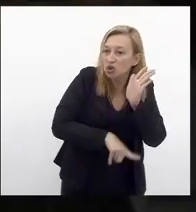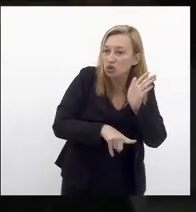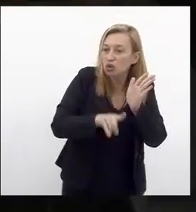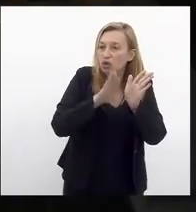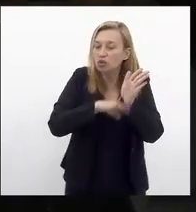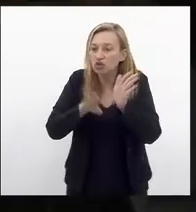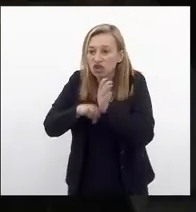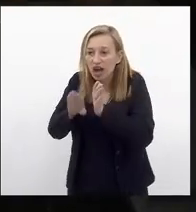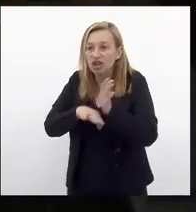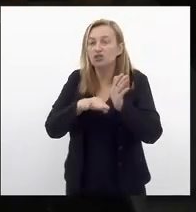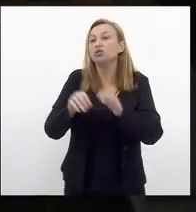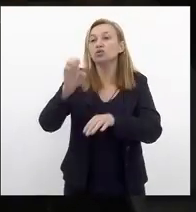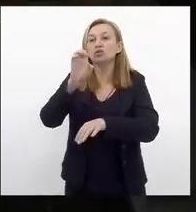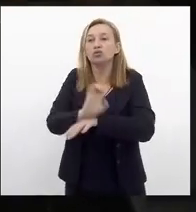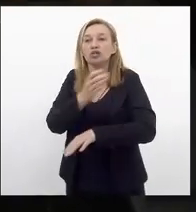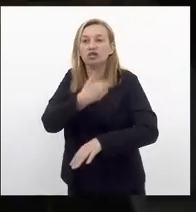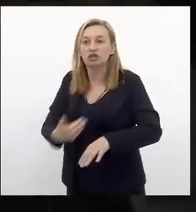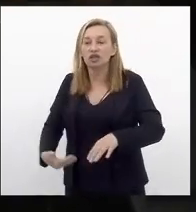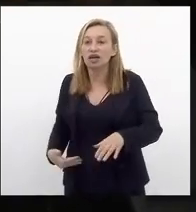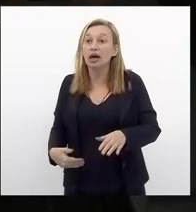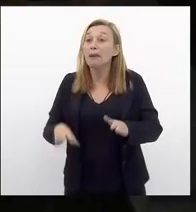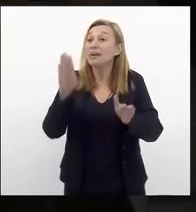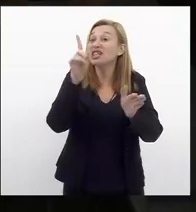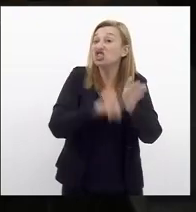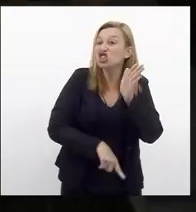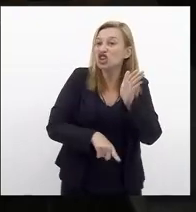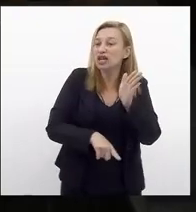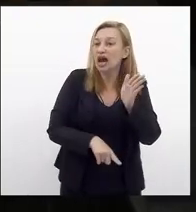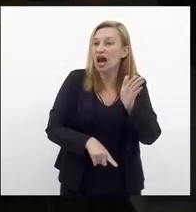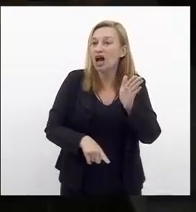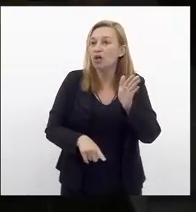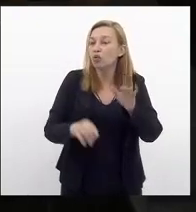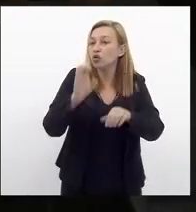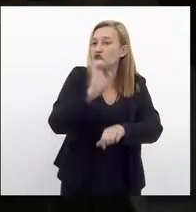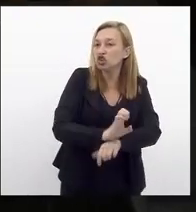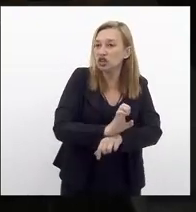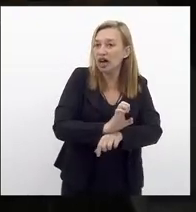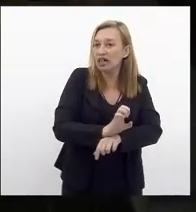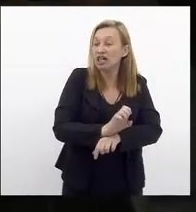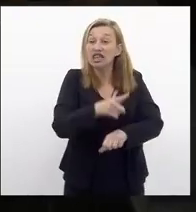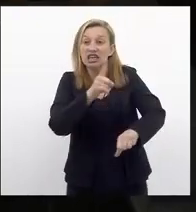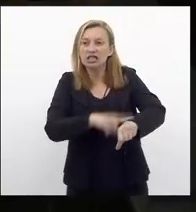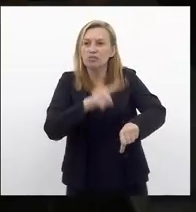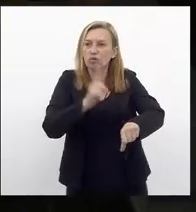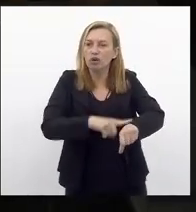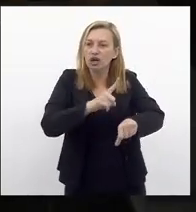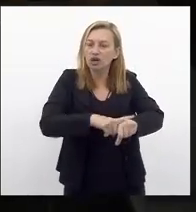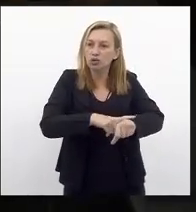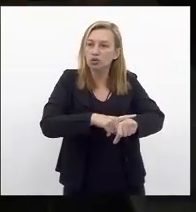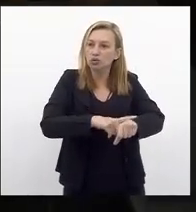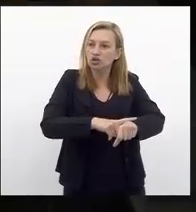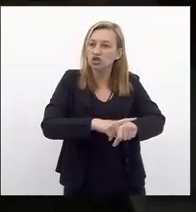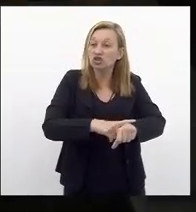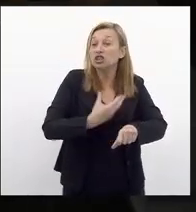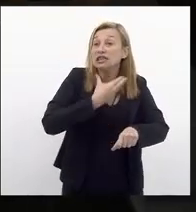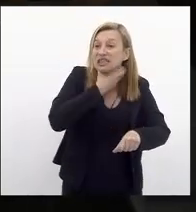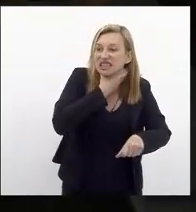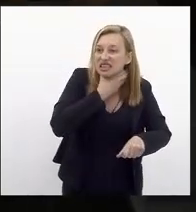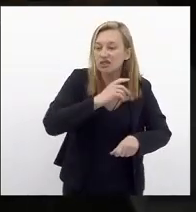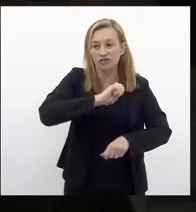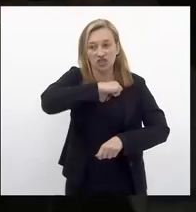os gastos do Governo do Estado para tirar o estado desse momento de recuperação fiscal